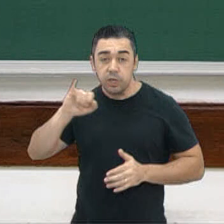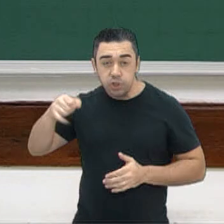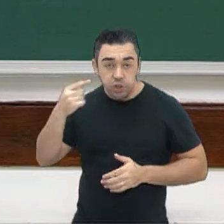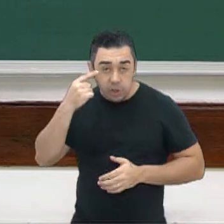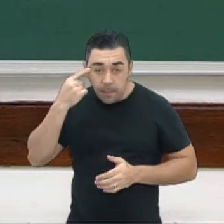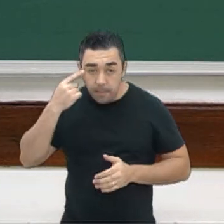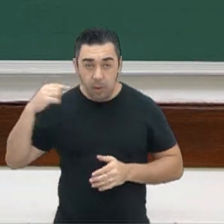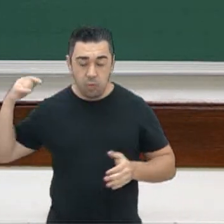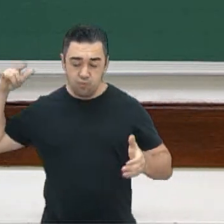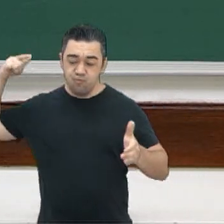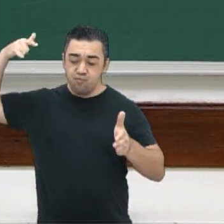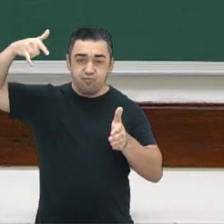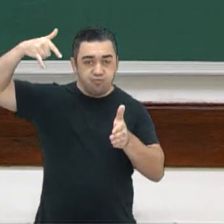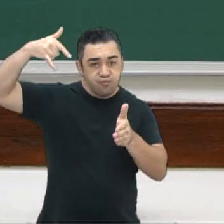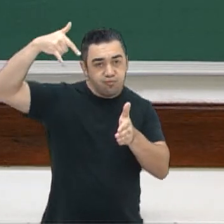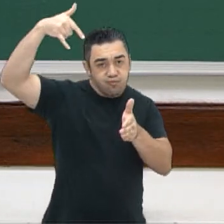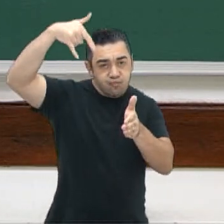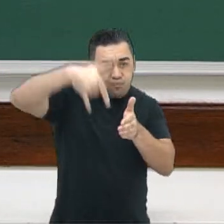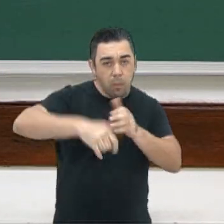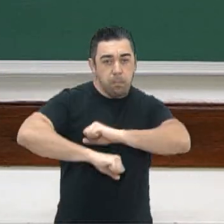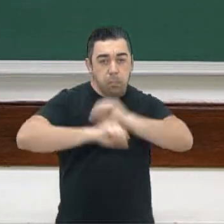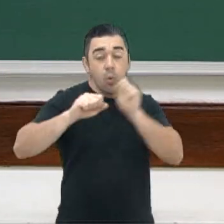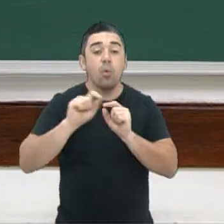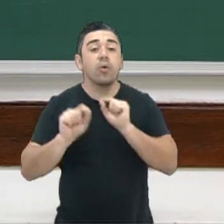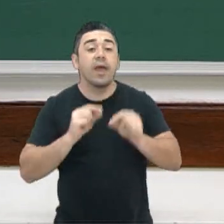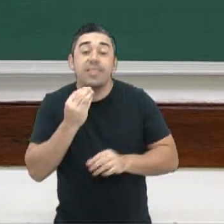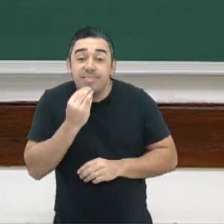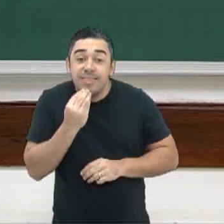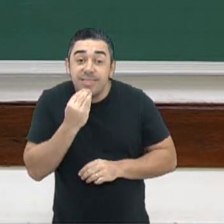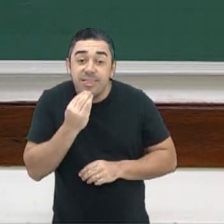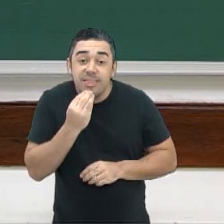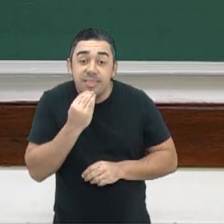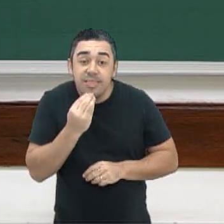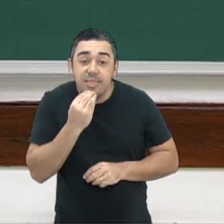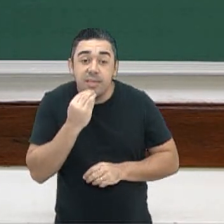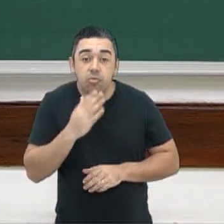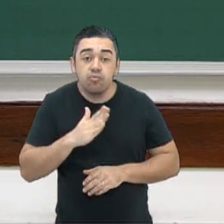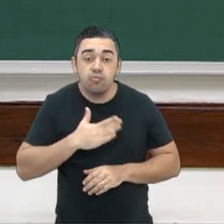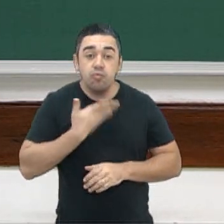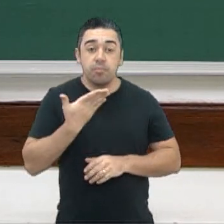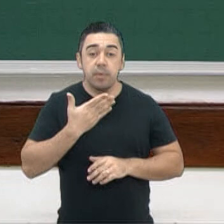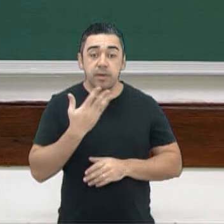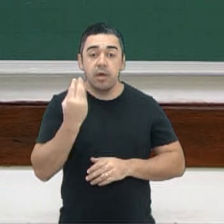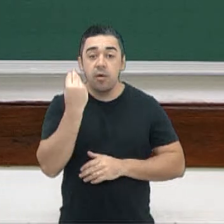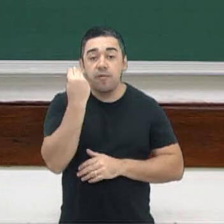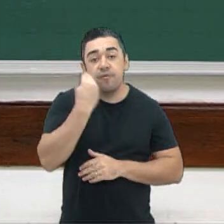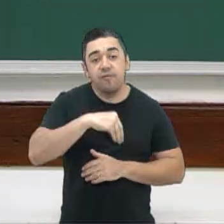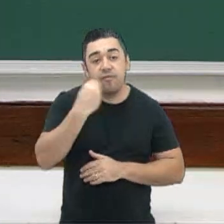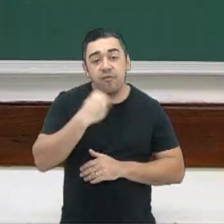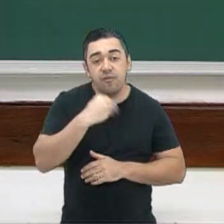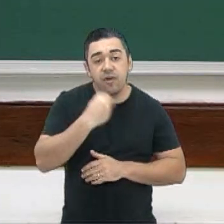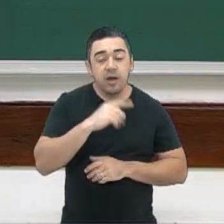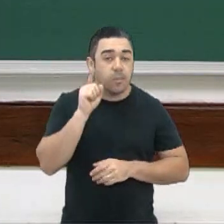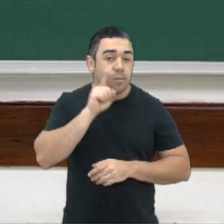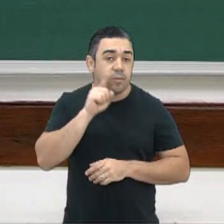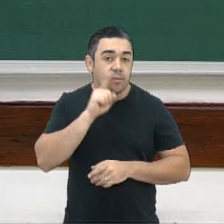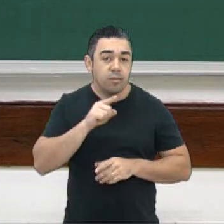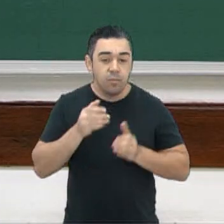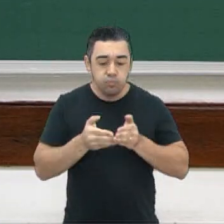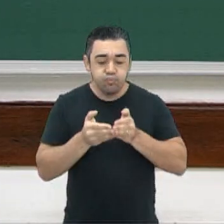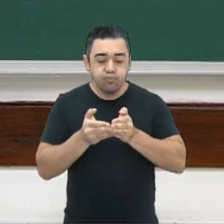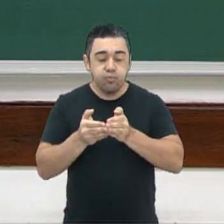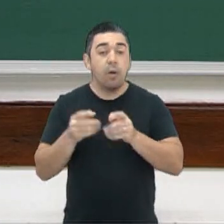ataque à ilha de Pearl Harbor, foi tentar fazer uma surpresa e enfraquecer a parte marítima norte-americana, porque já